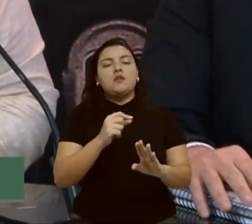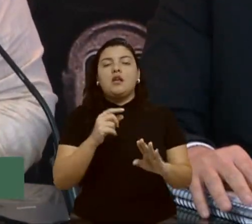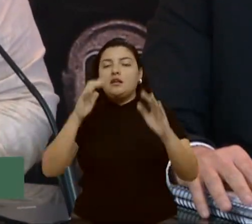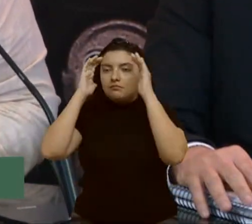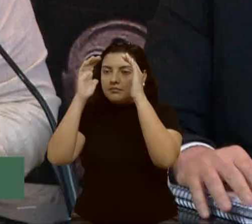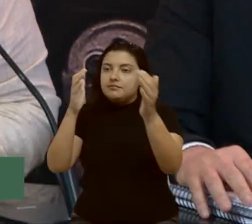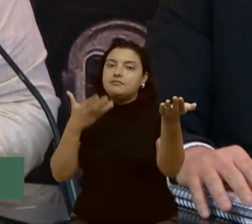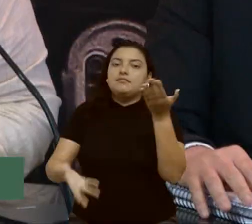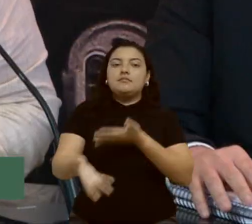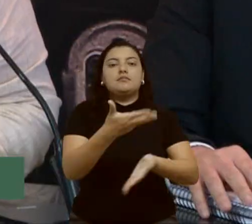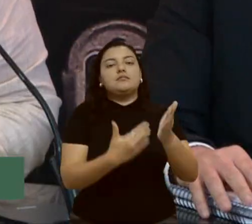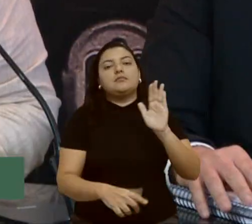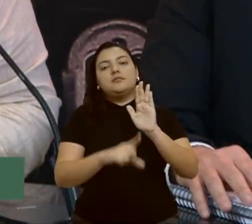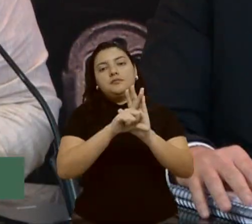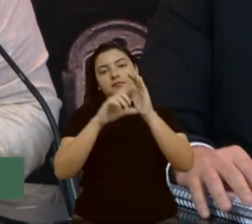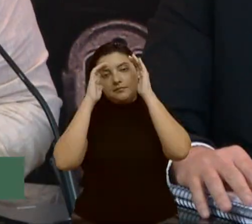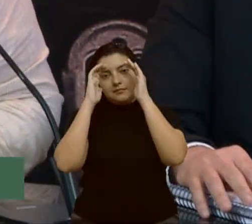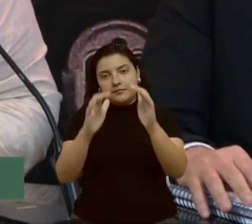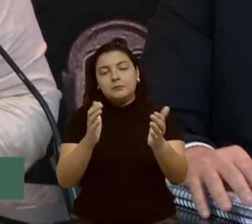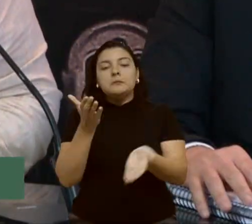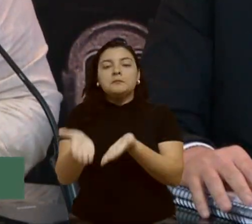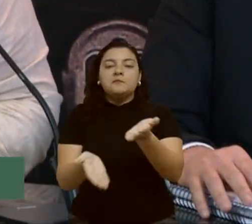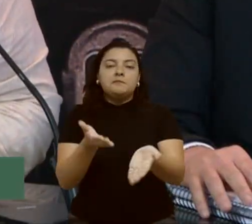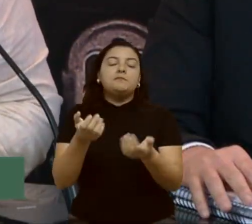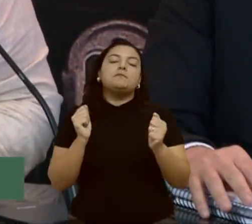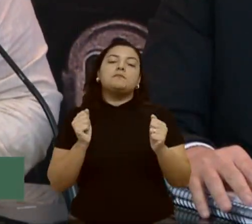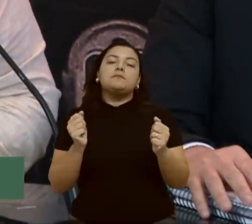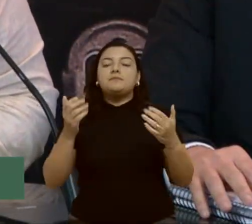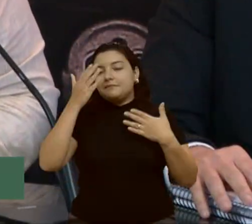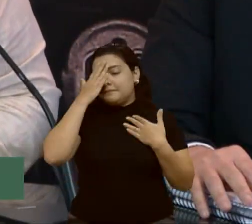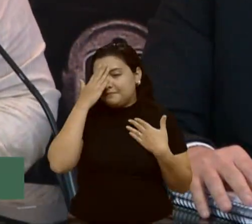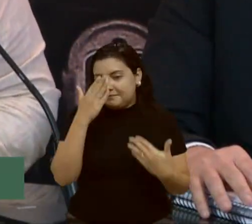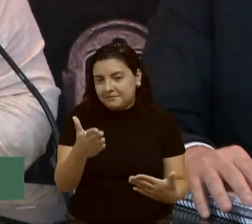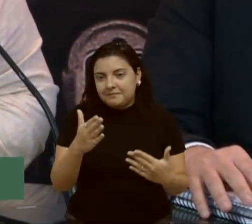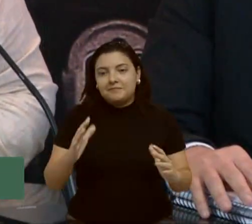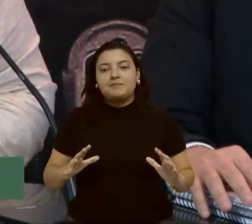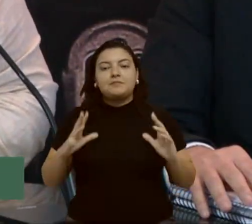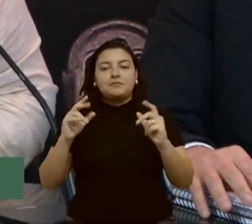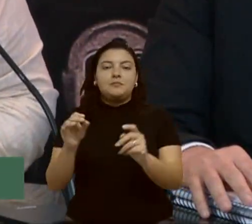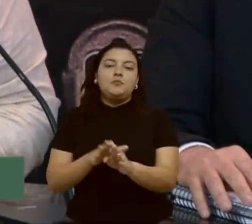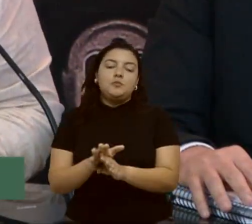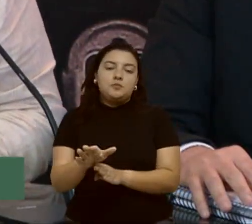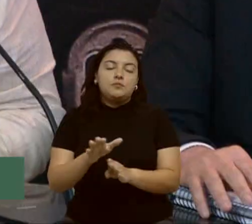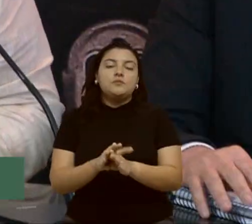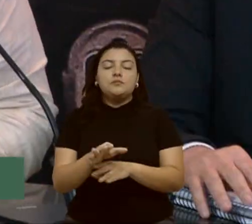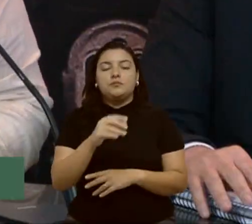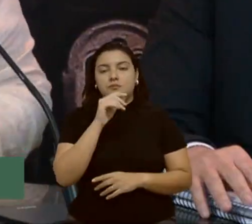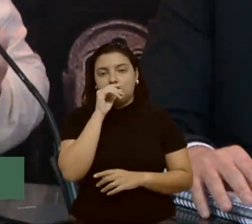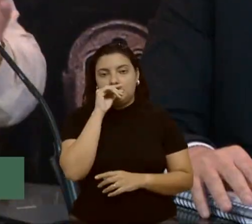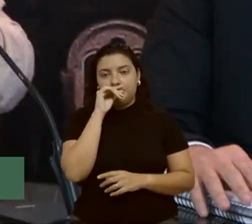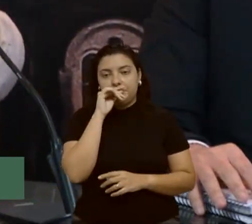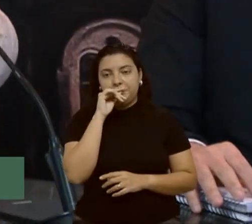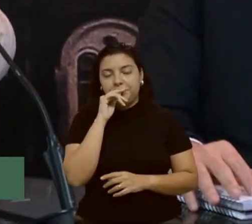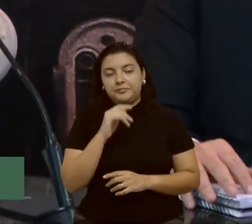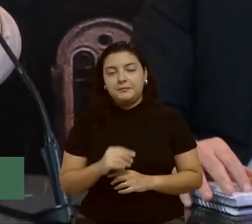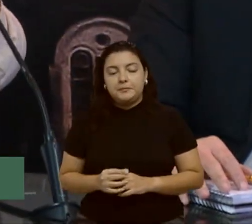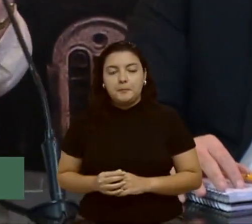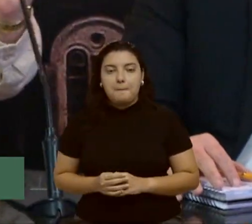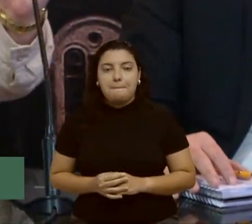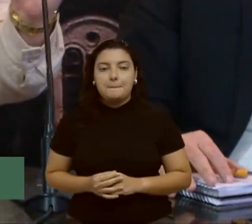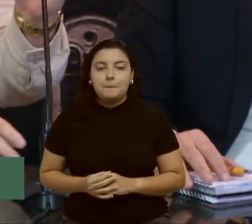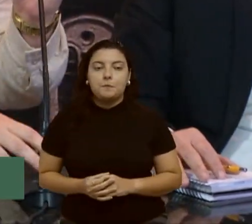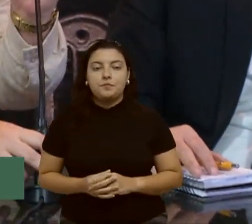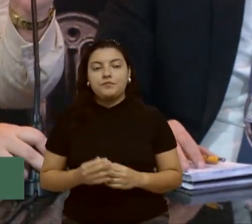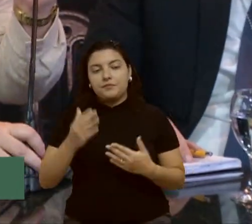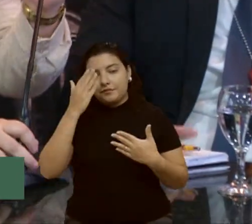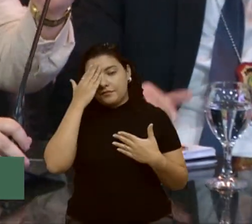mútuo e na legalidade do serviço, tá bom? Então, muito obrigada. Essas orientações iniciais que eu queria deixar para todos. Muito obrigado,